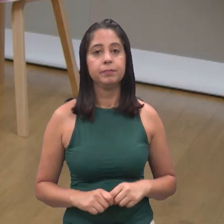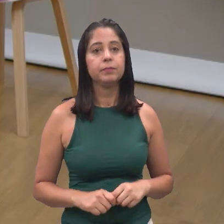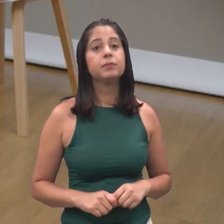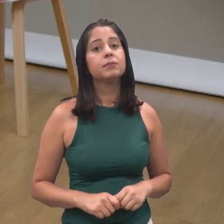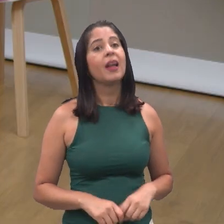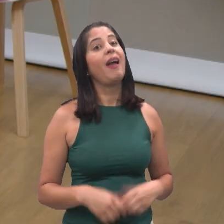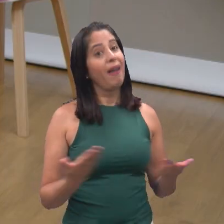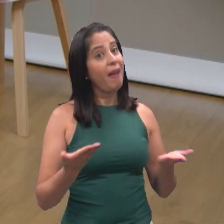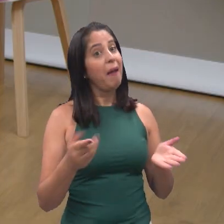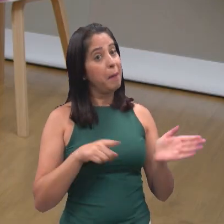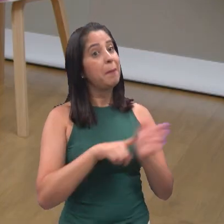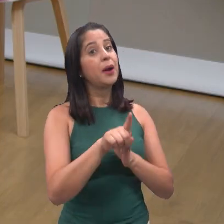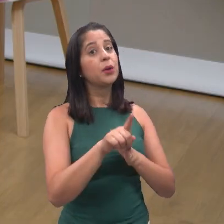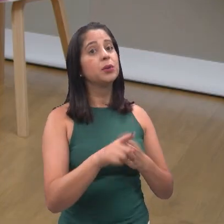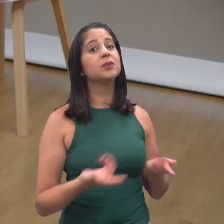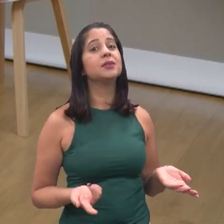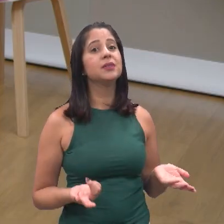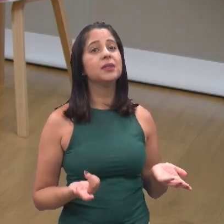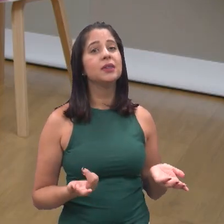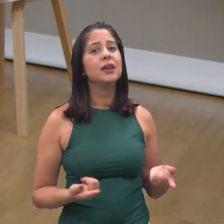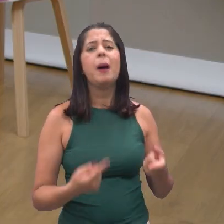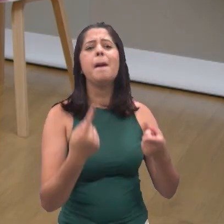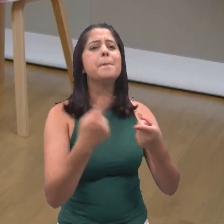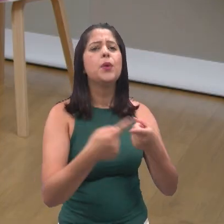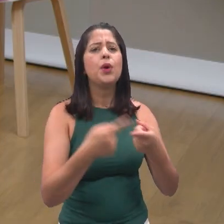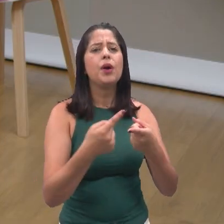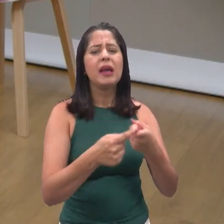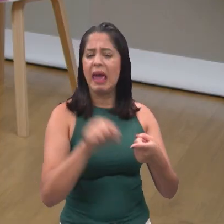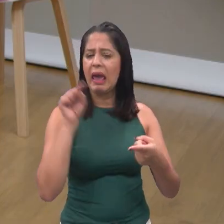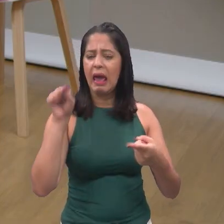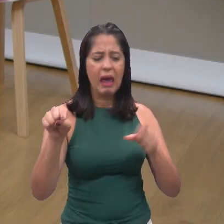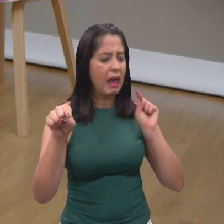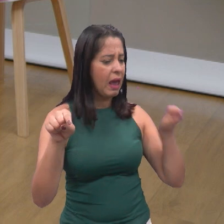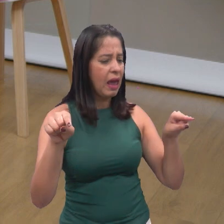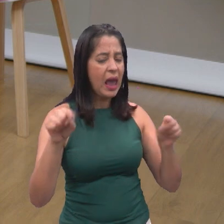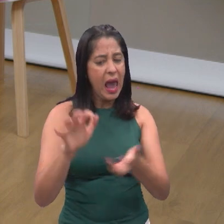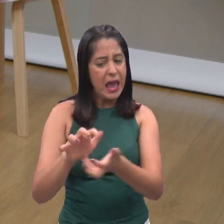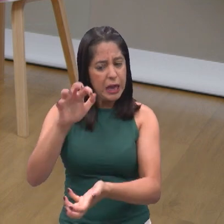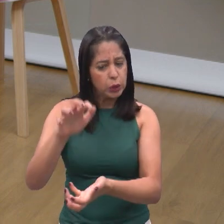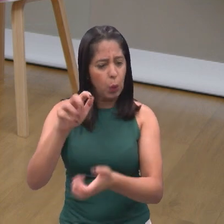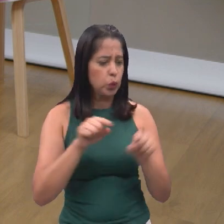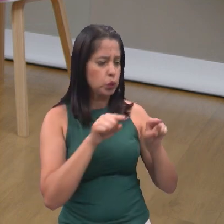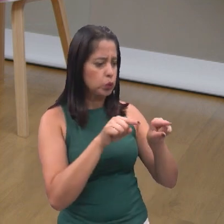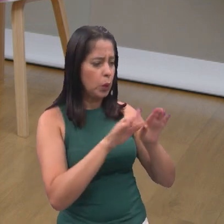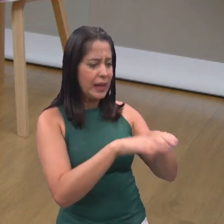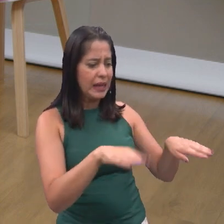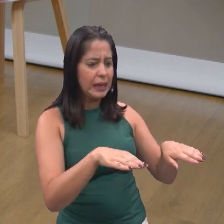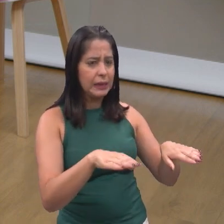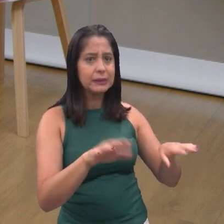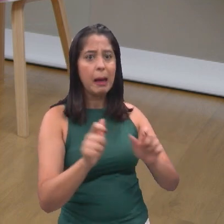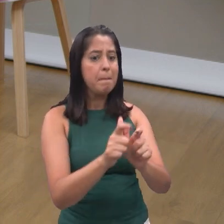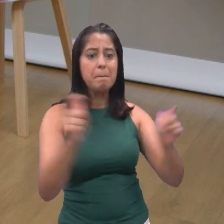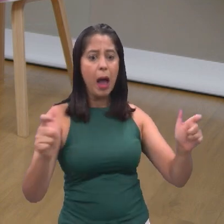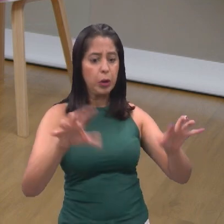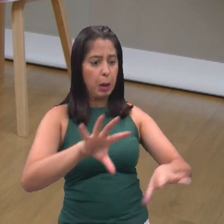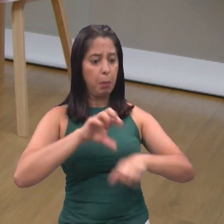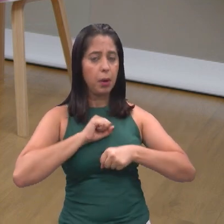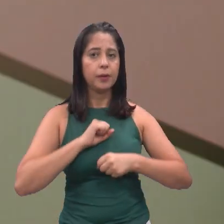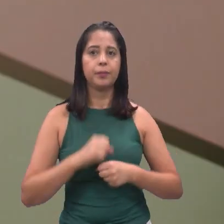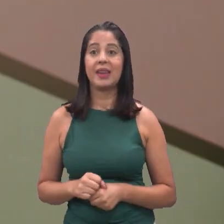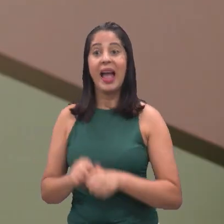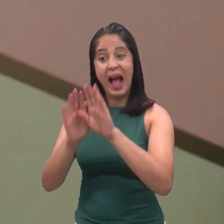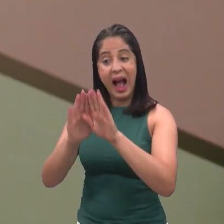justamente essa próxima pergunta, né? Por que a pneumonia ela afeta mais as crianças e os idosos? As crianças porque